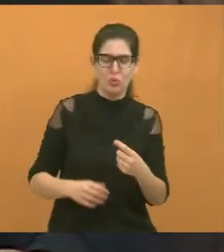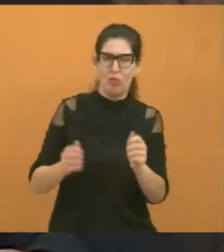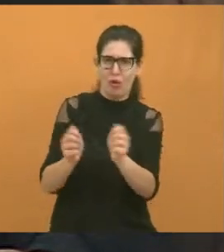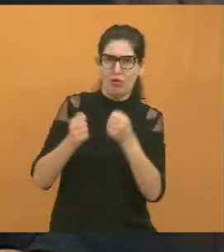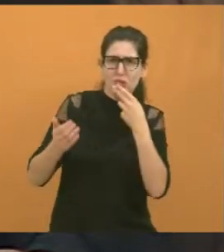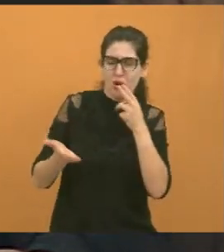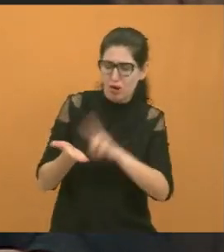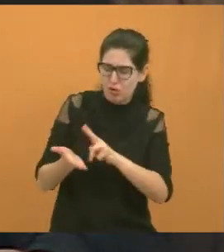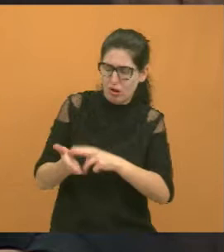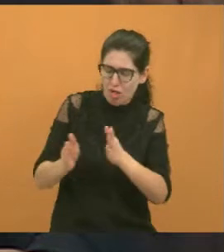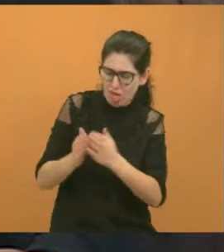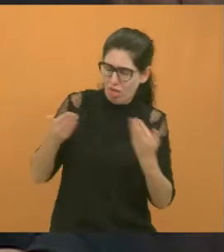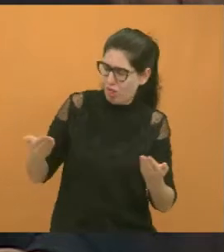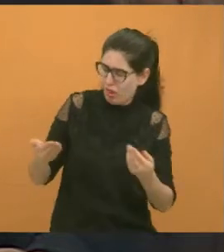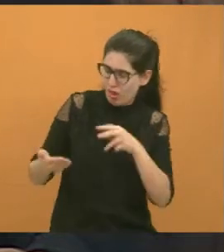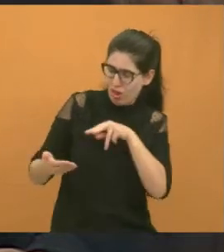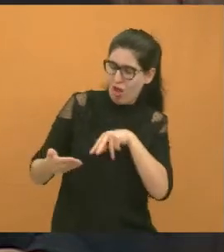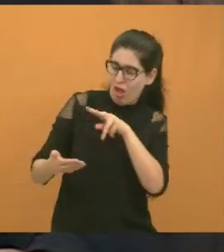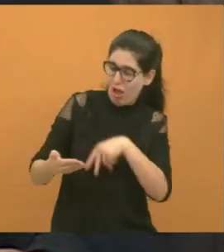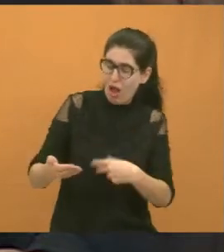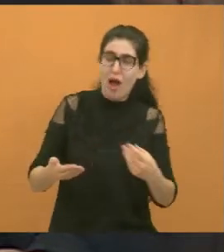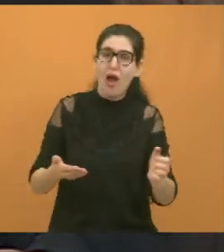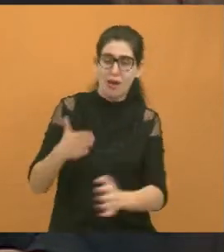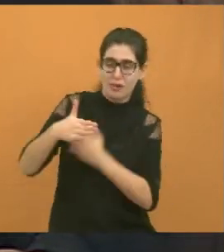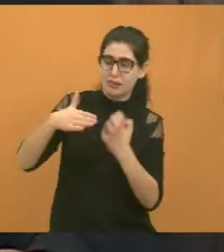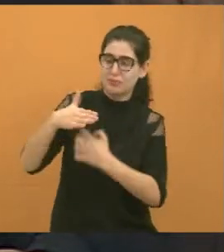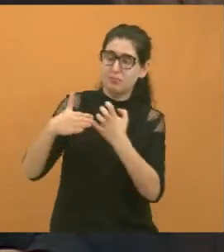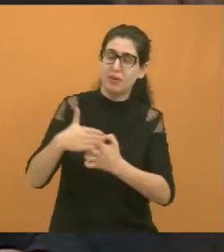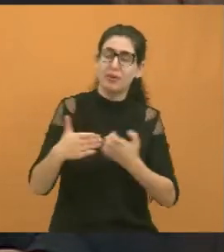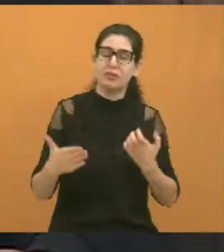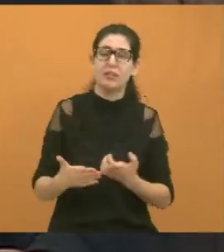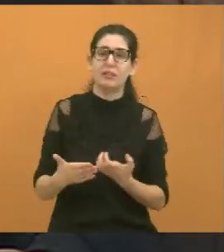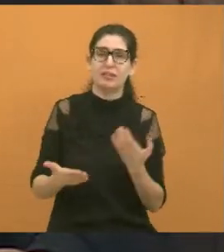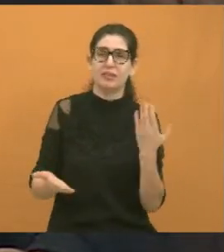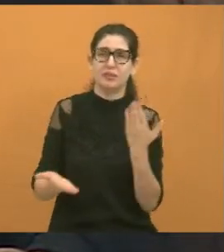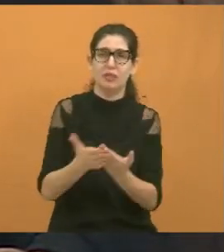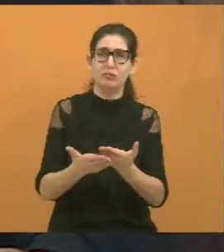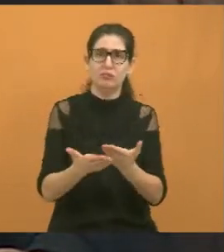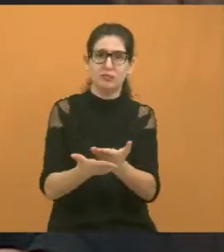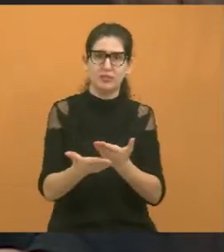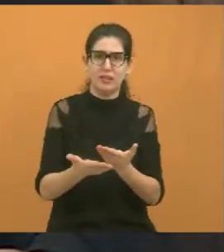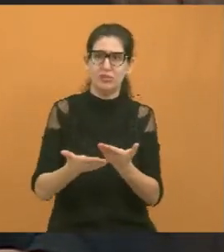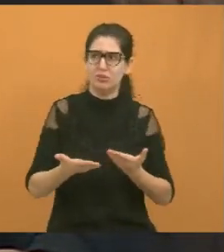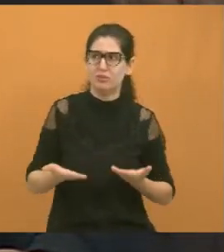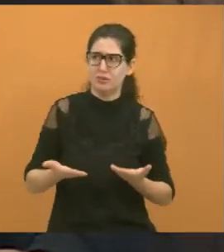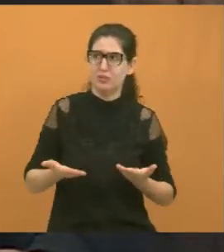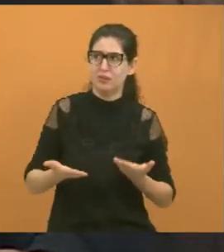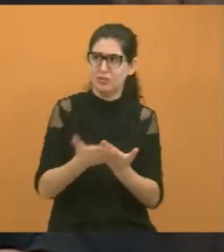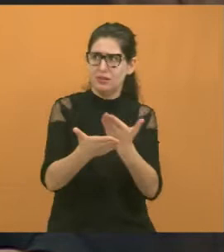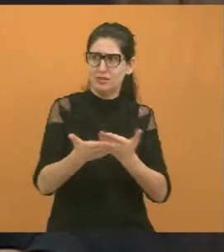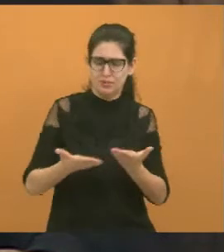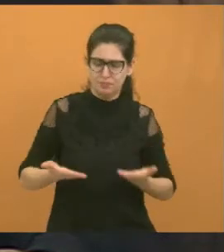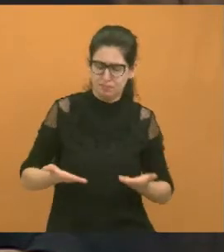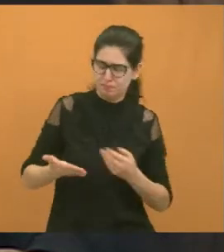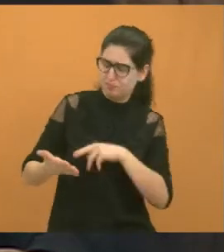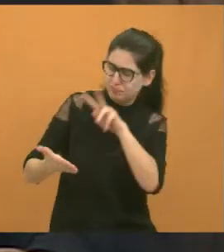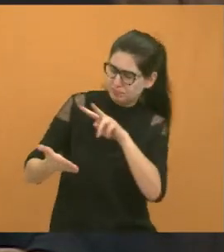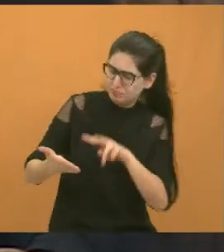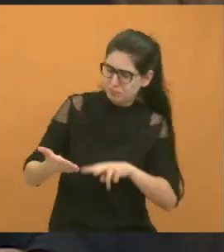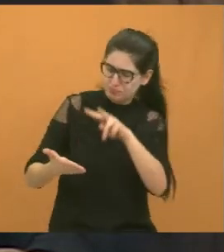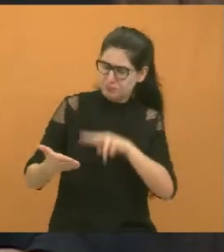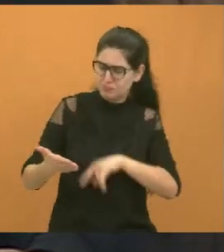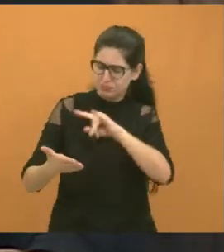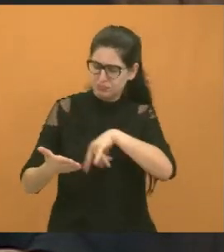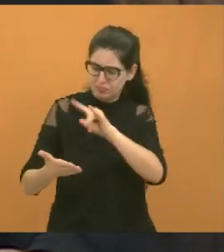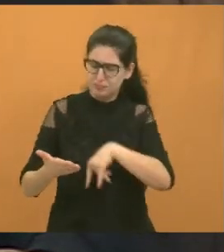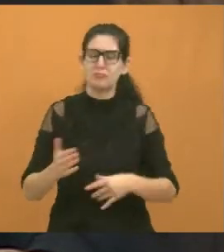a empresa vencedora dessa licitação, para poder daí, então, pensar se no início da obra daquele outro pessoal ali também, tão